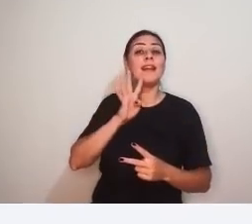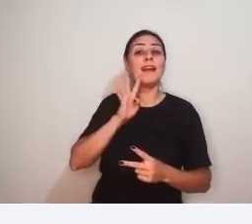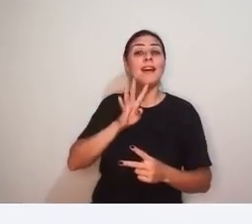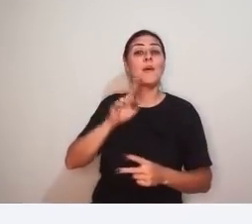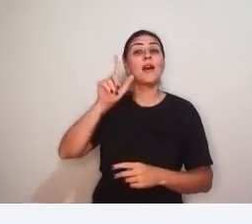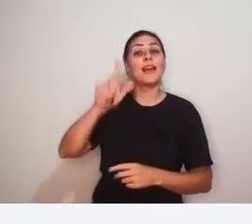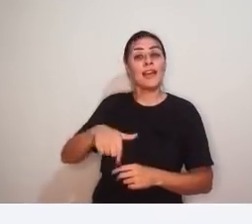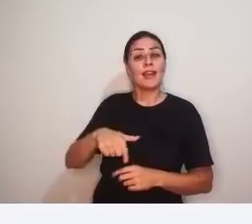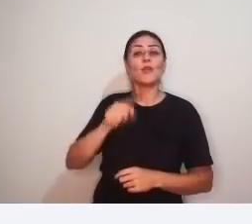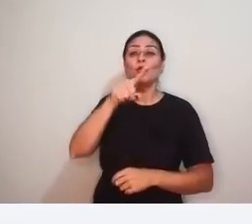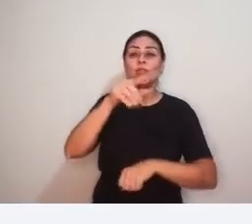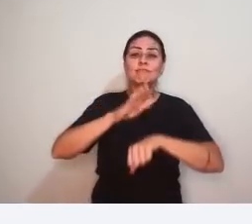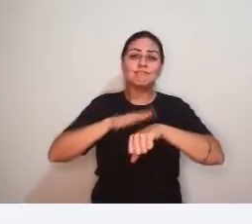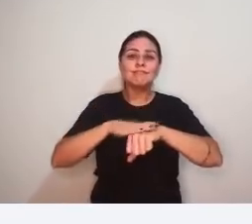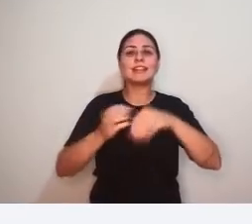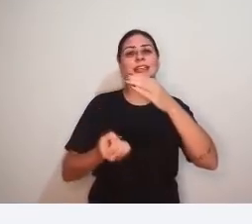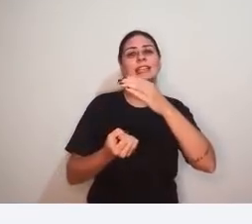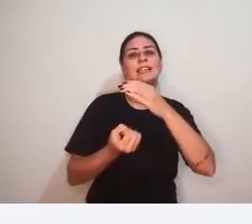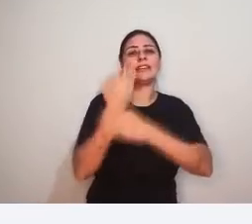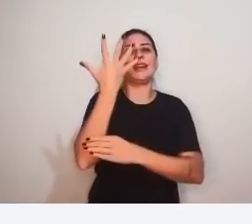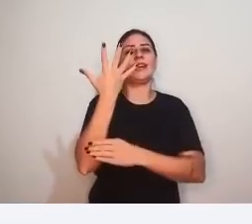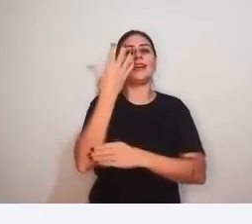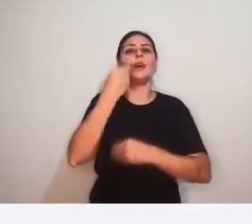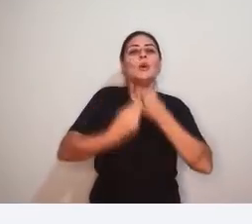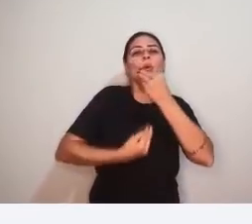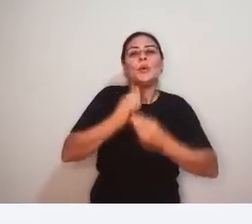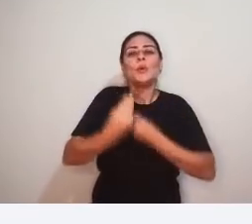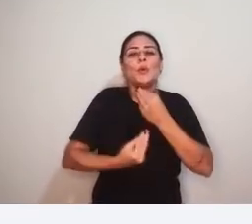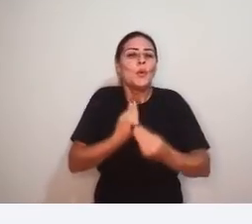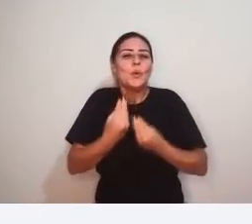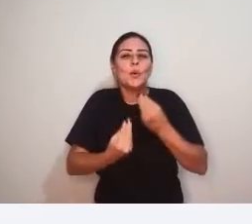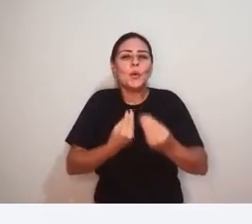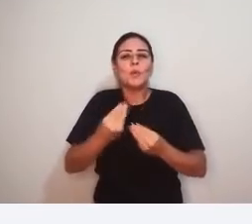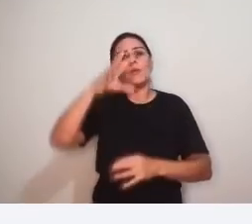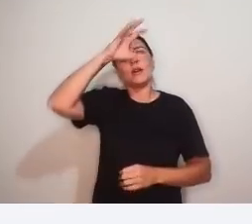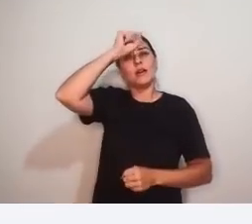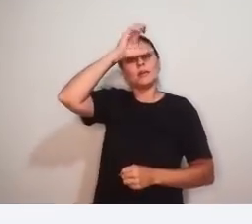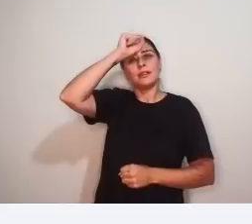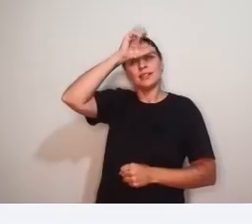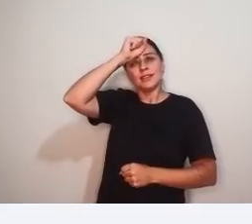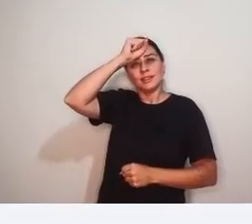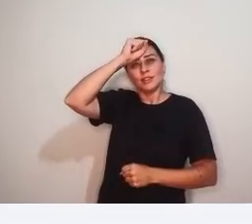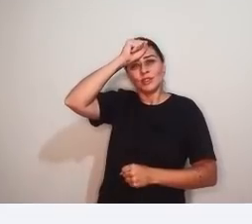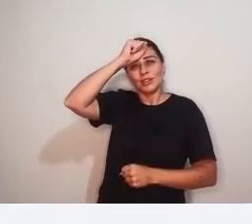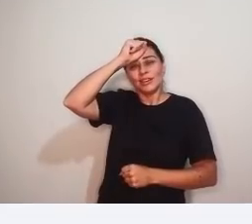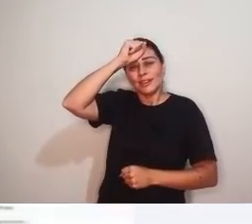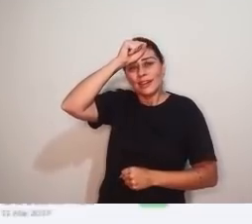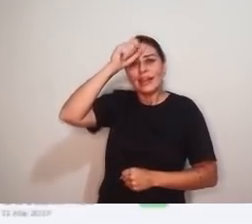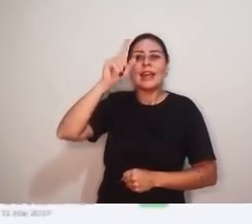Outra ferramenta bacana é o Plickr. O Plickr, você cria, né, situações